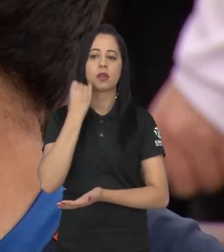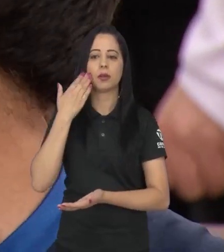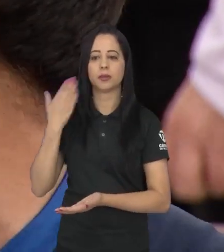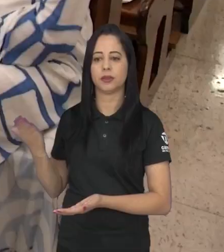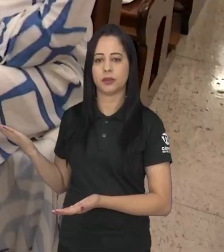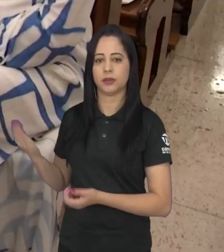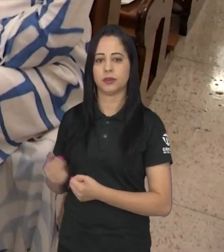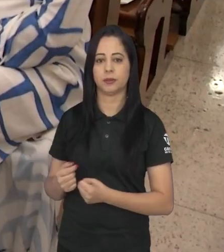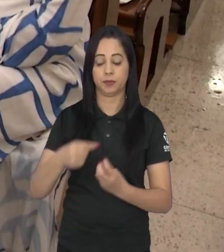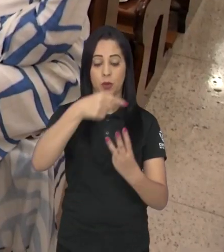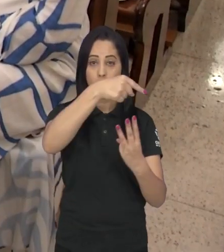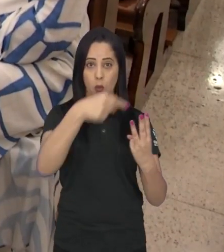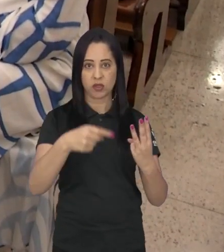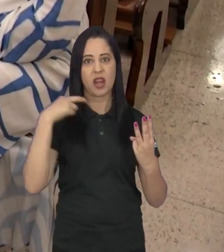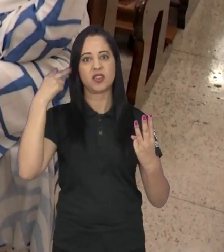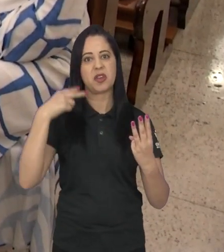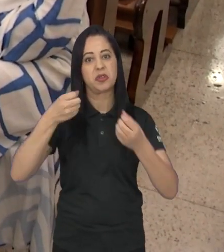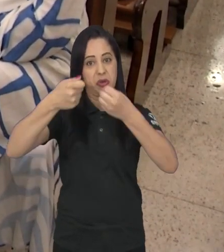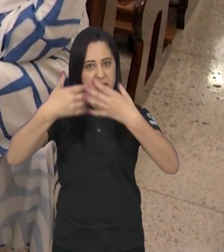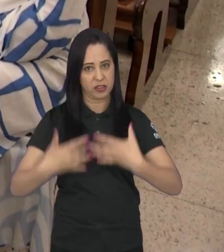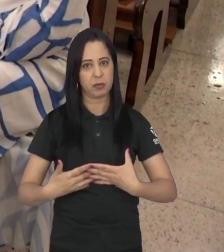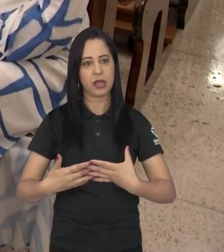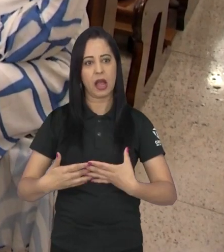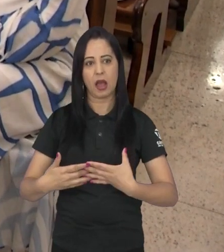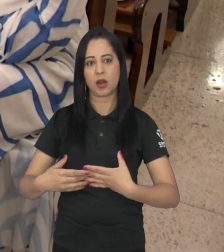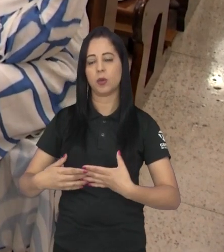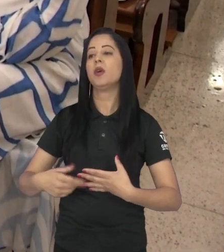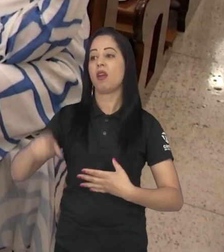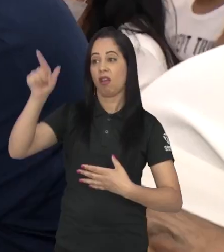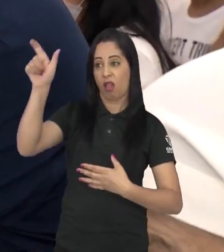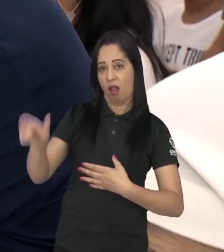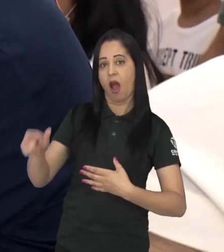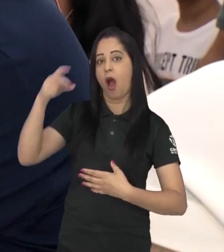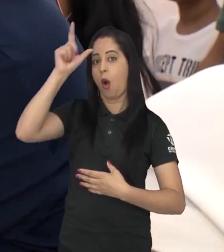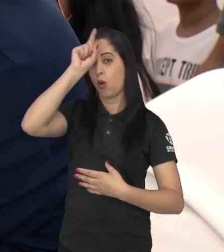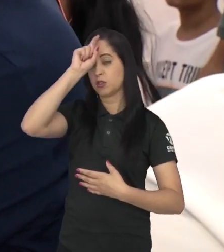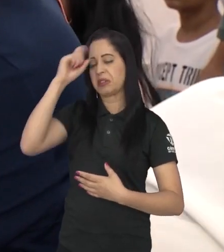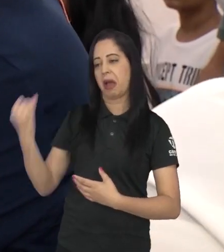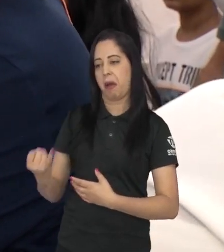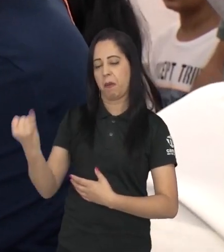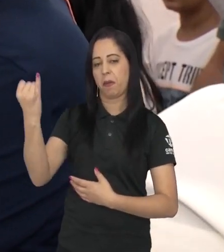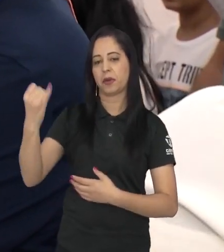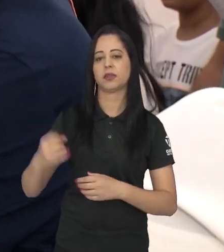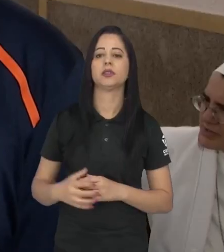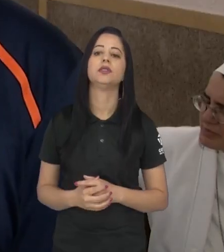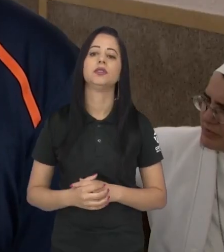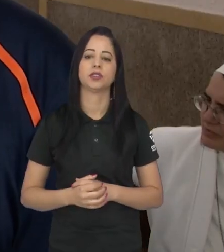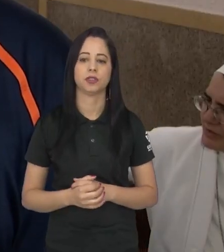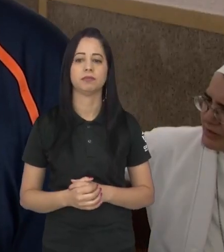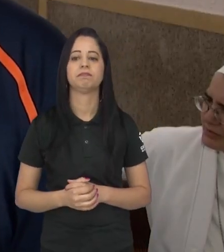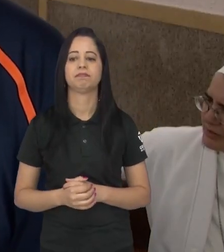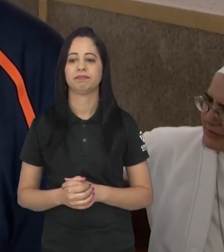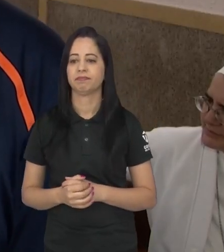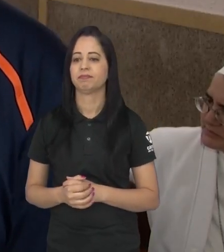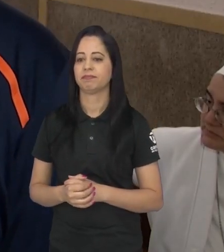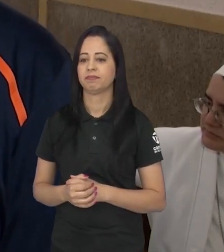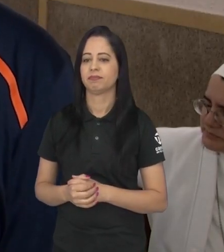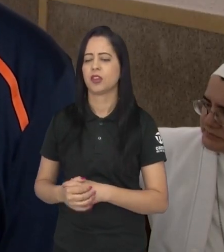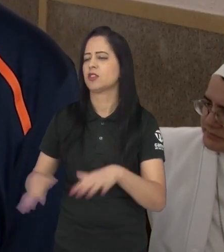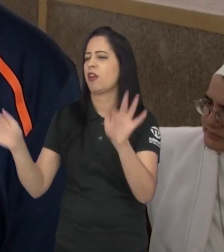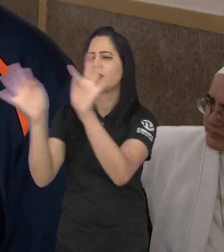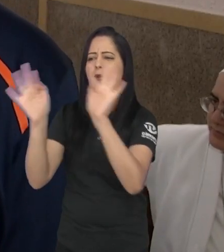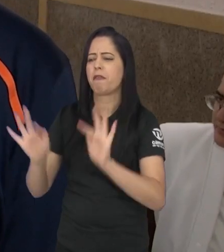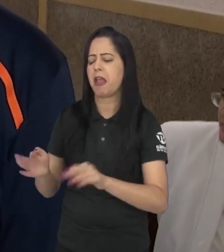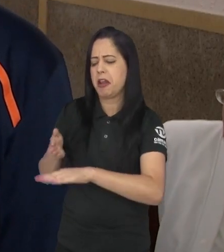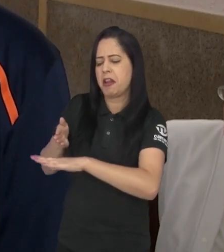Zé Luiz. Os parlamentares destacaram a importância do hospital no dia a dia da cidade. É uma alegria de